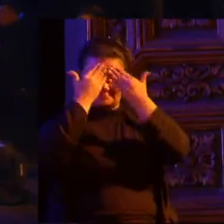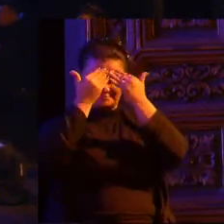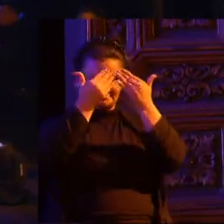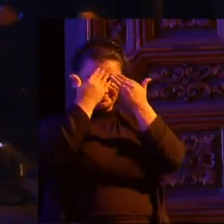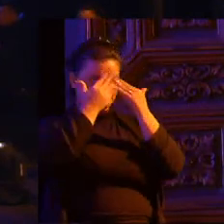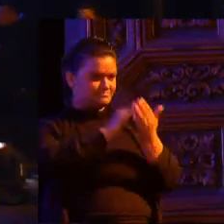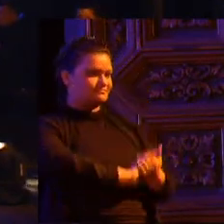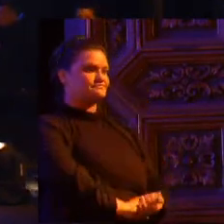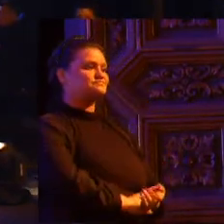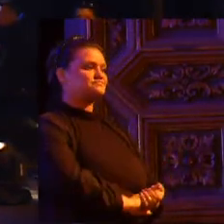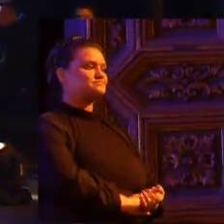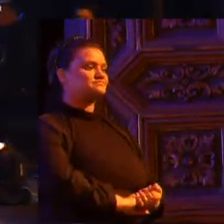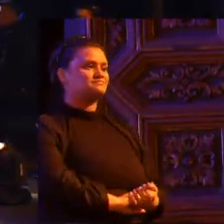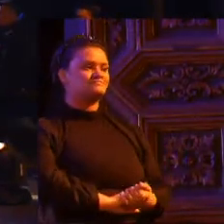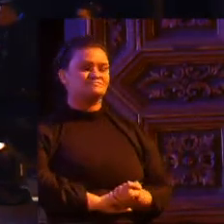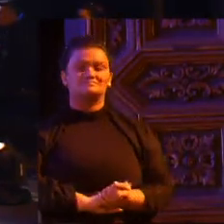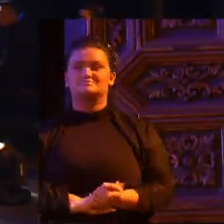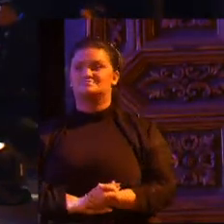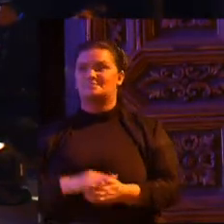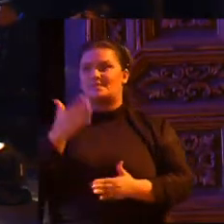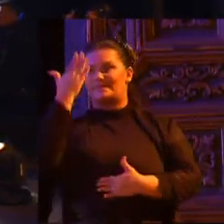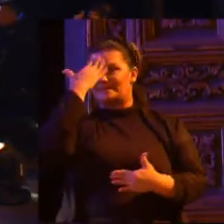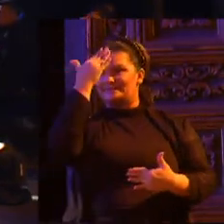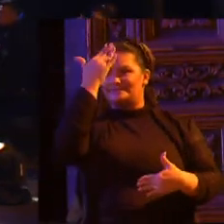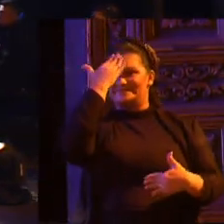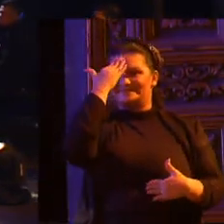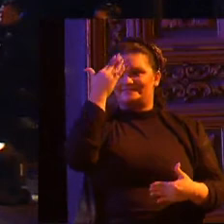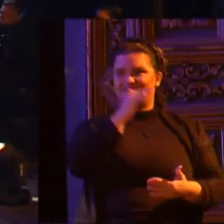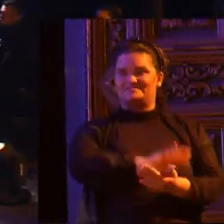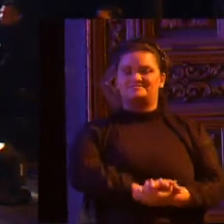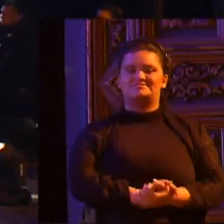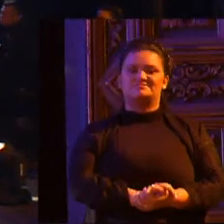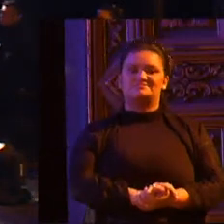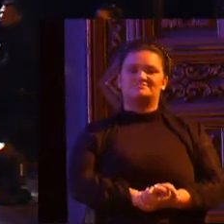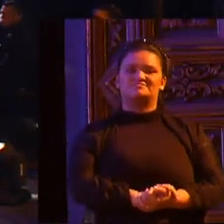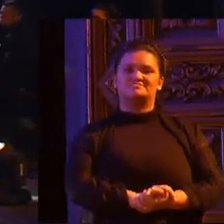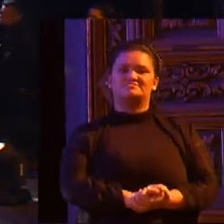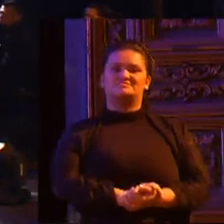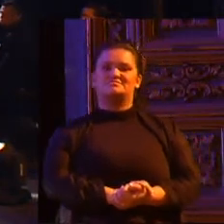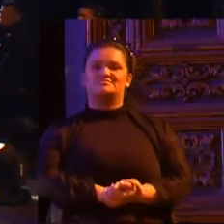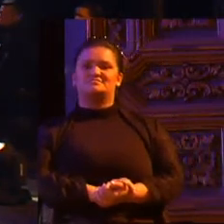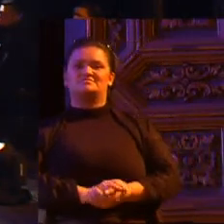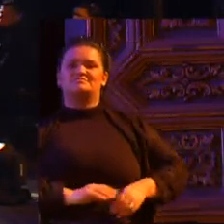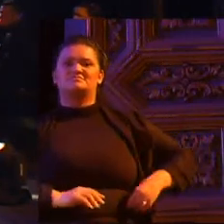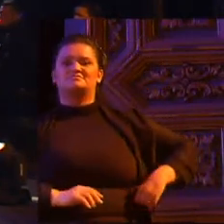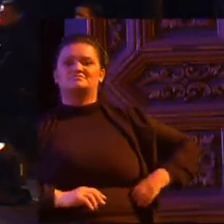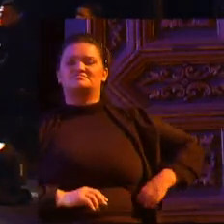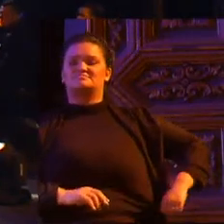dizer. Que bonito, Arthur. Obrigado. Olha, emocionado.